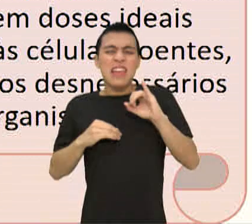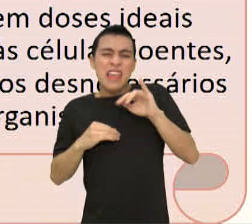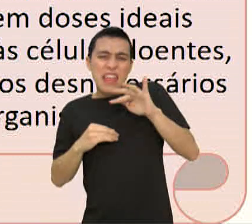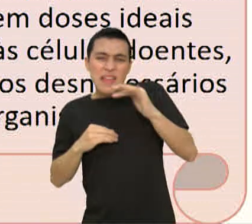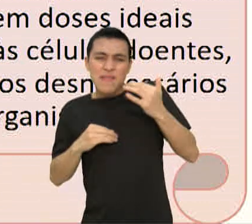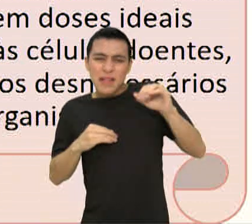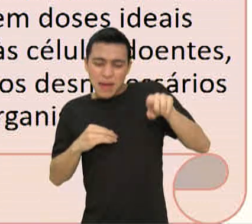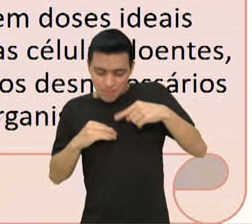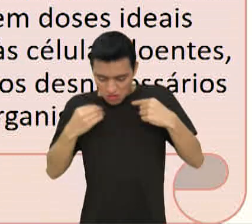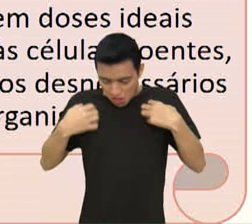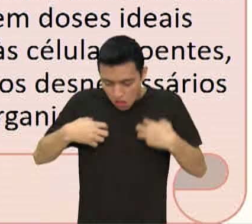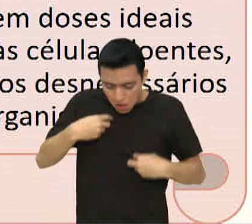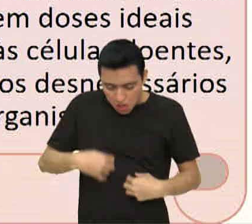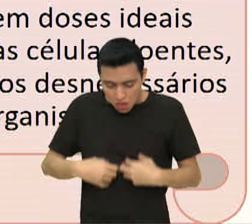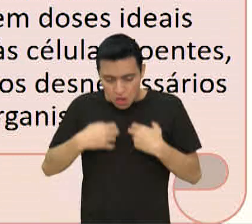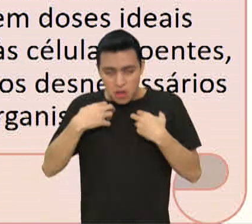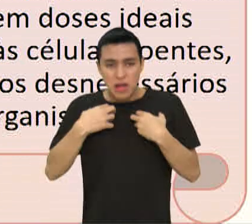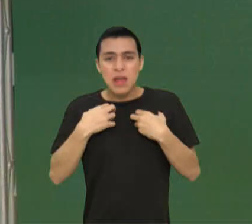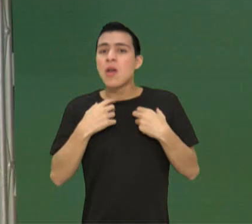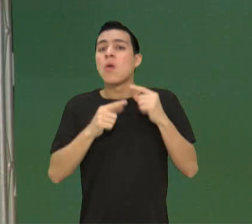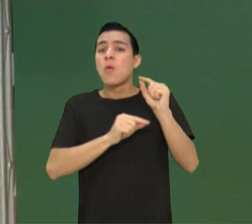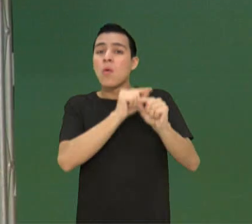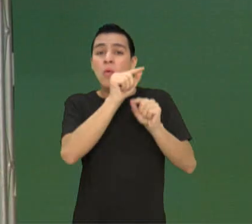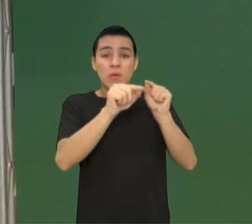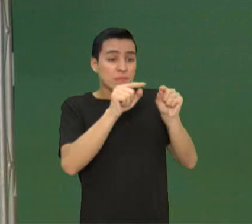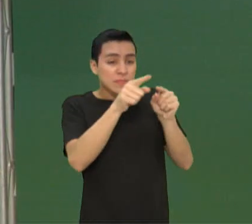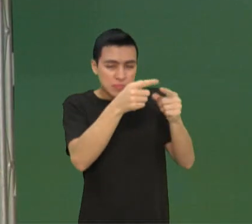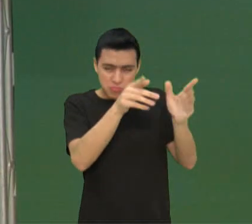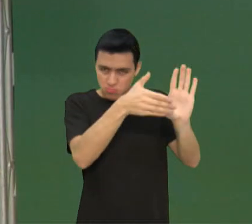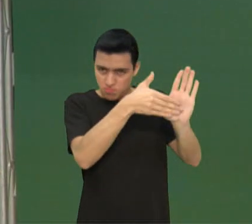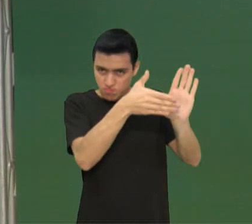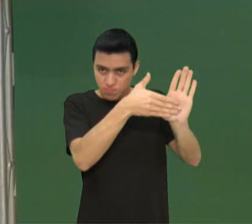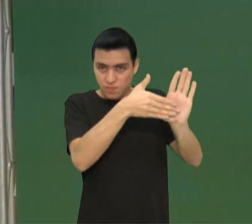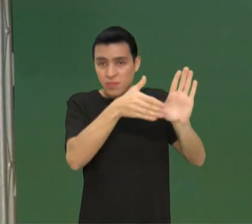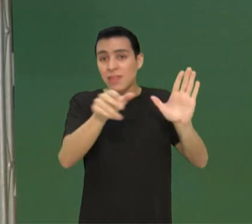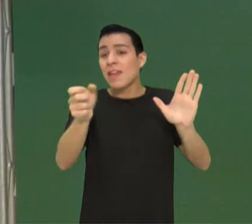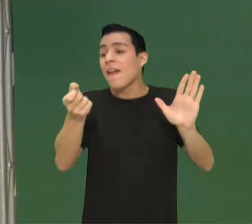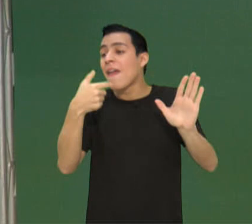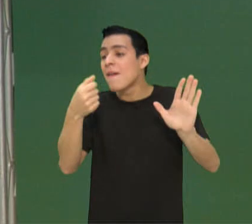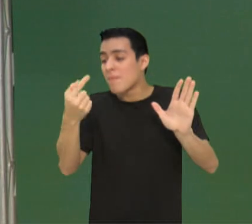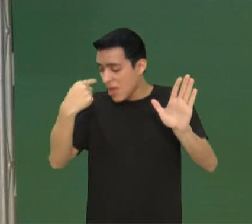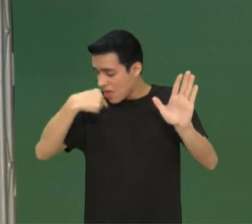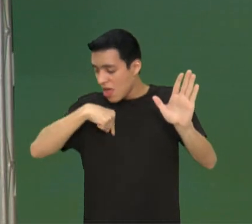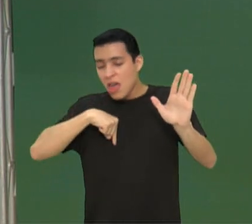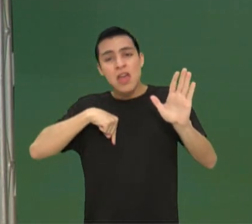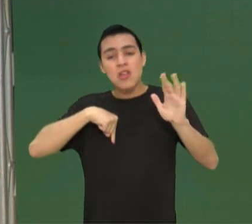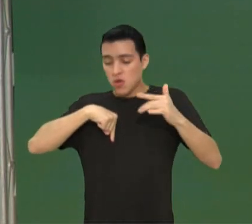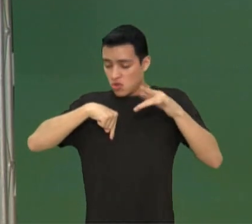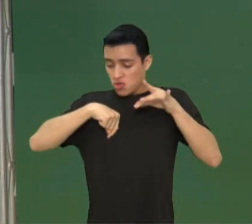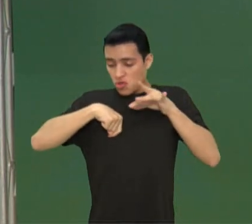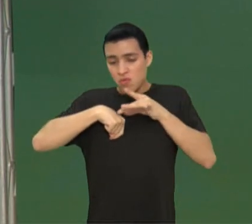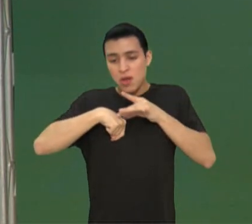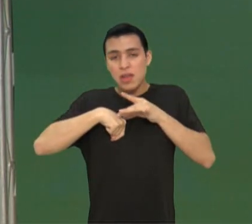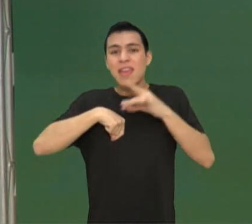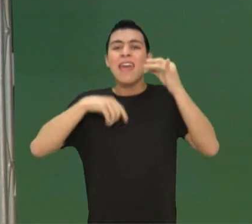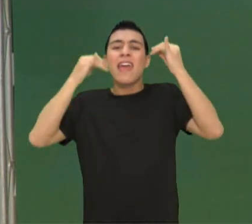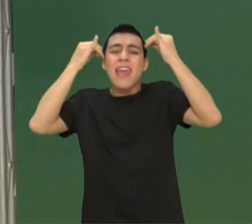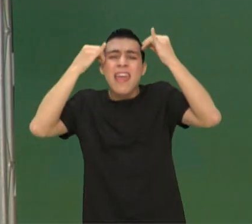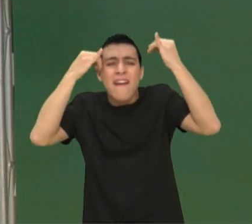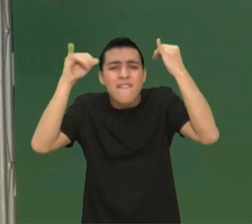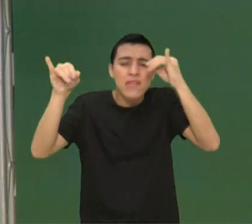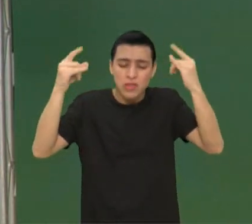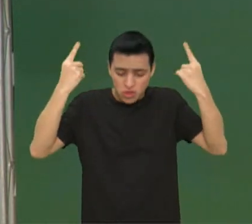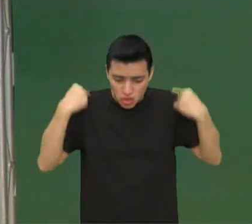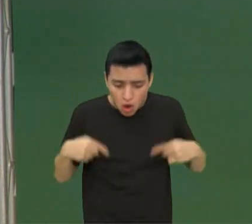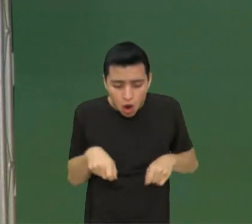A proposta é levar fármacos em doses ideais diretamente às células doentes, evitando danos